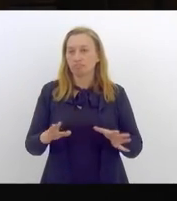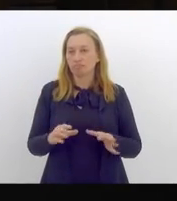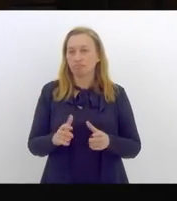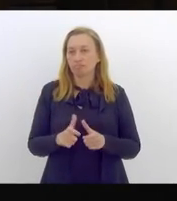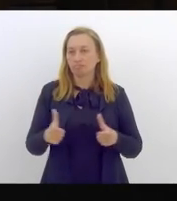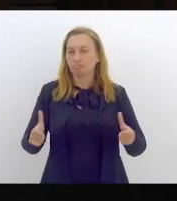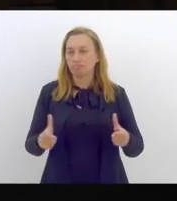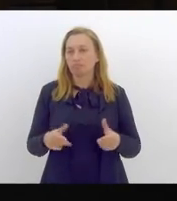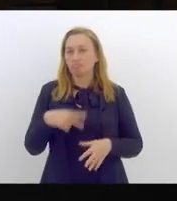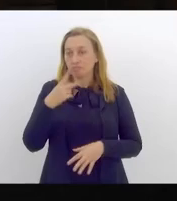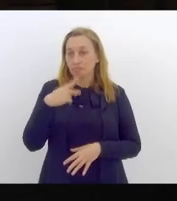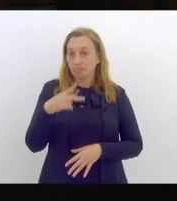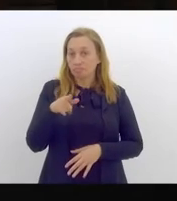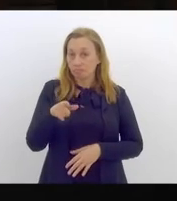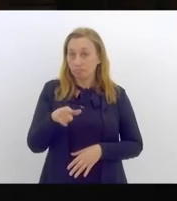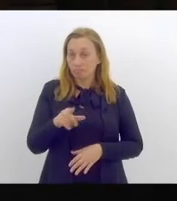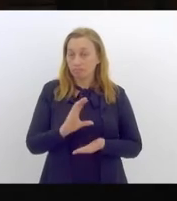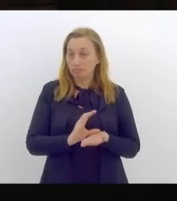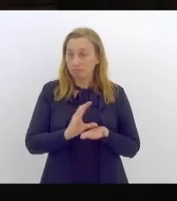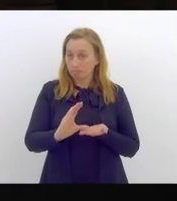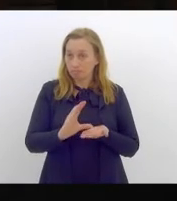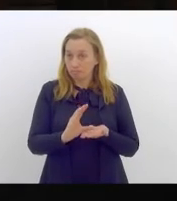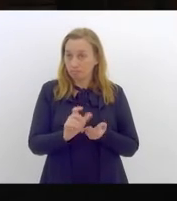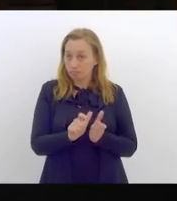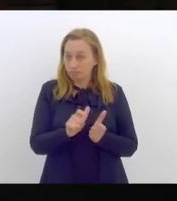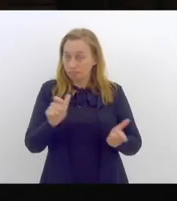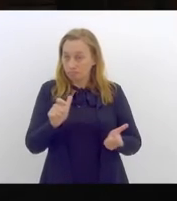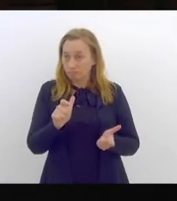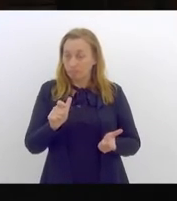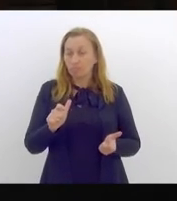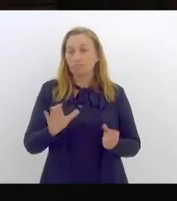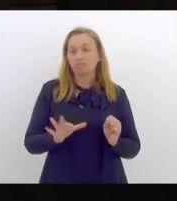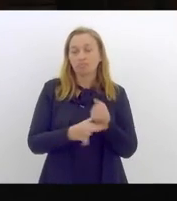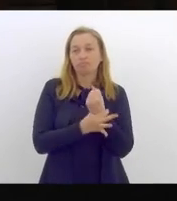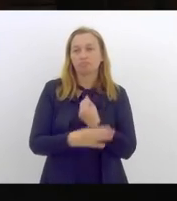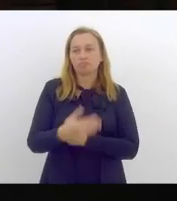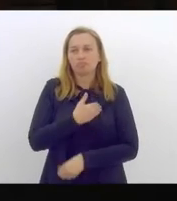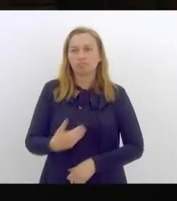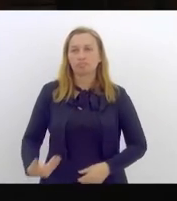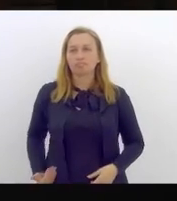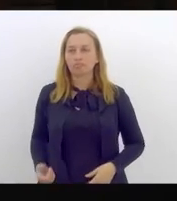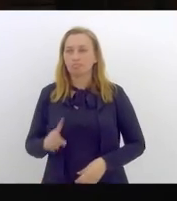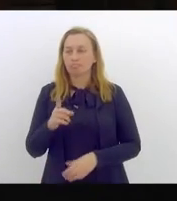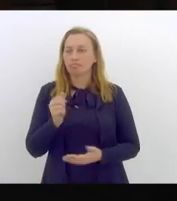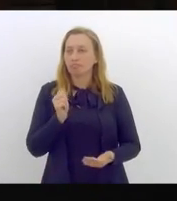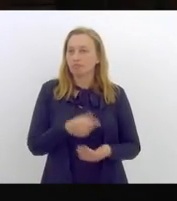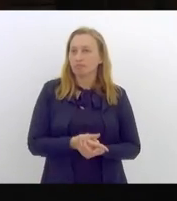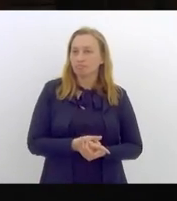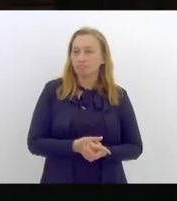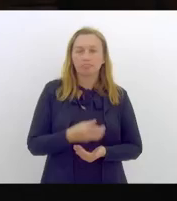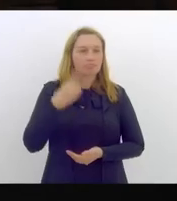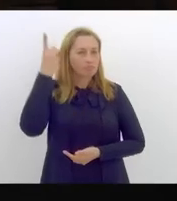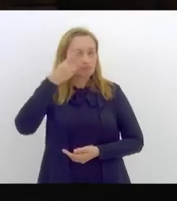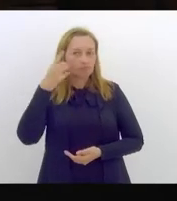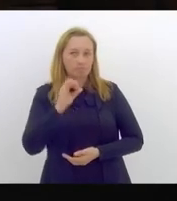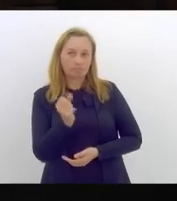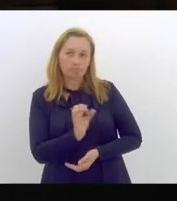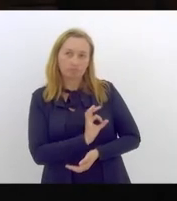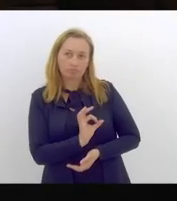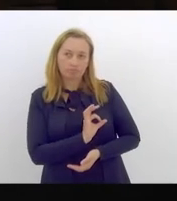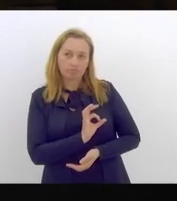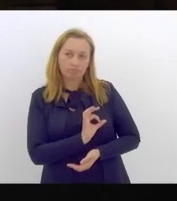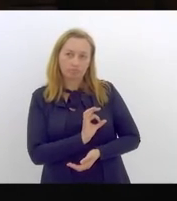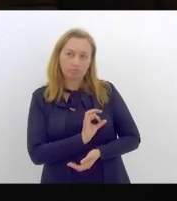Porque quero falar aqui que esse orçamento crescente da segurança pública não é para pagar, deputada Marta Rocha,